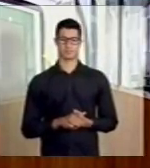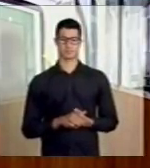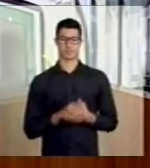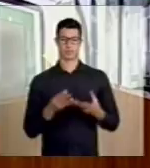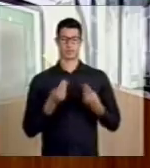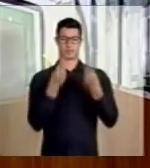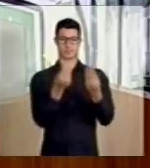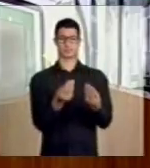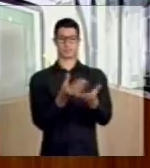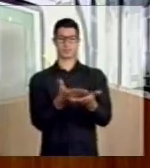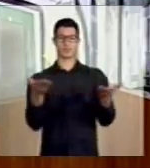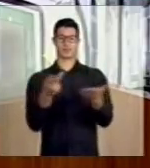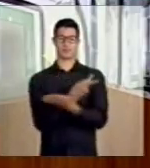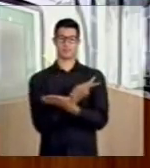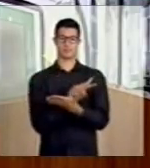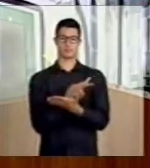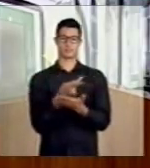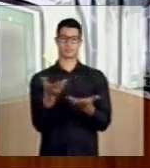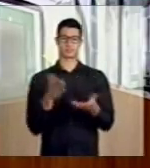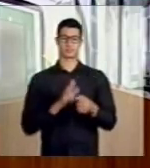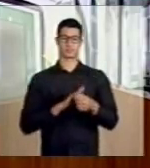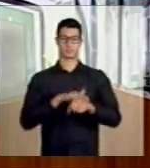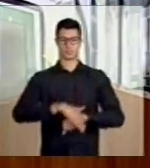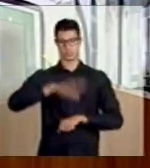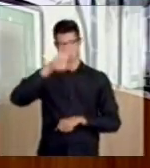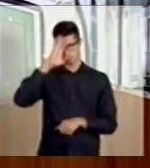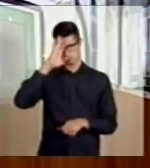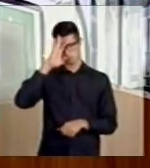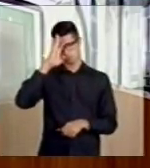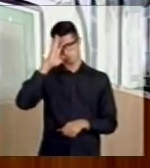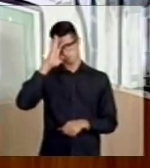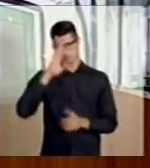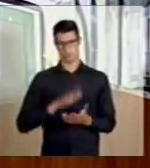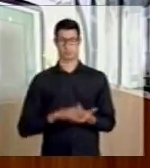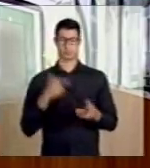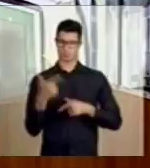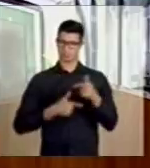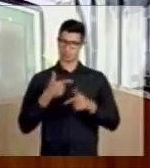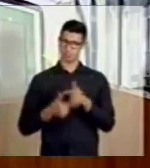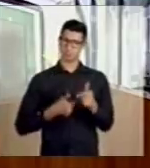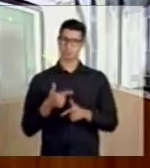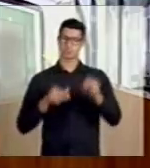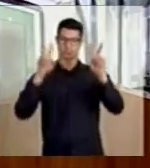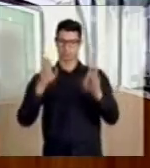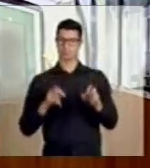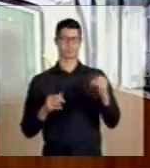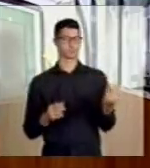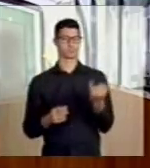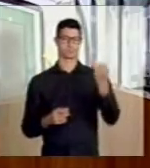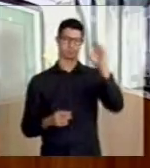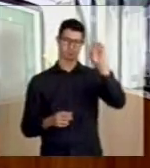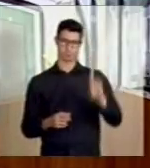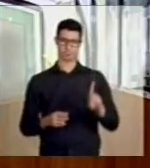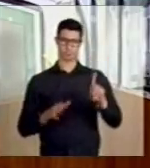entrega ao público ocorreu na noite desta quarta-feira, um trabalho cujo título é muito significativo, o